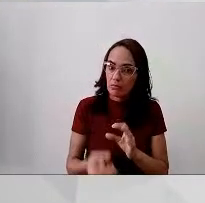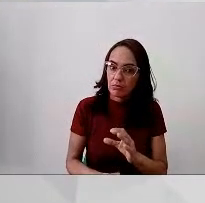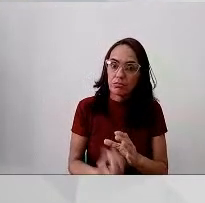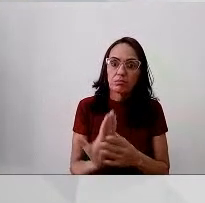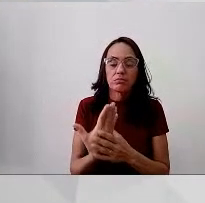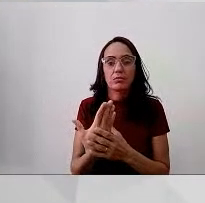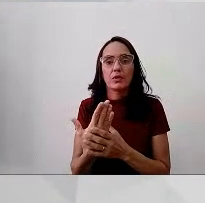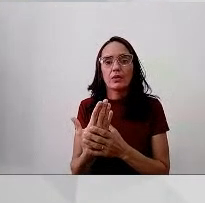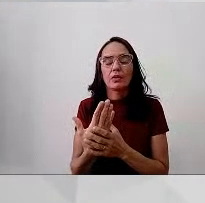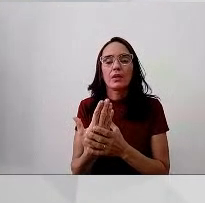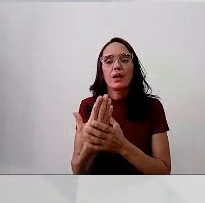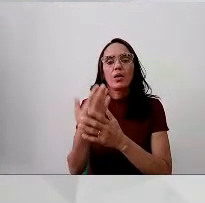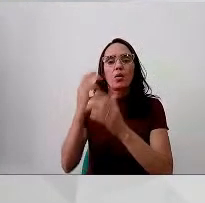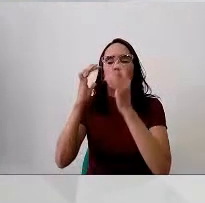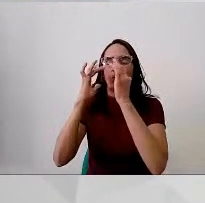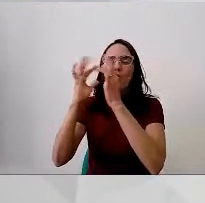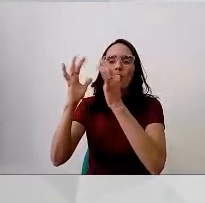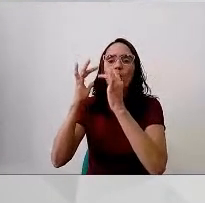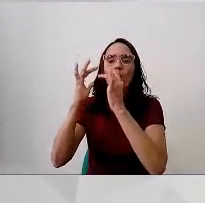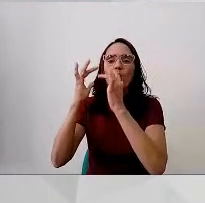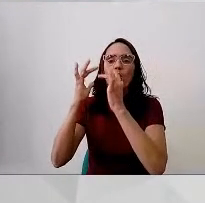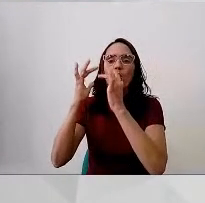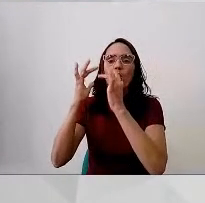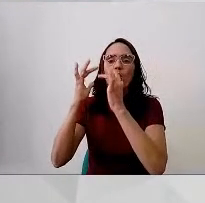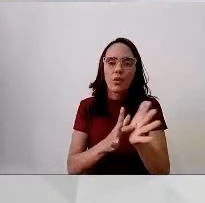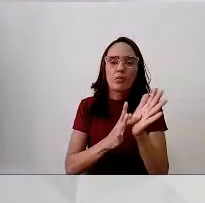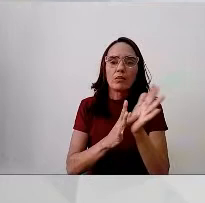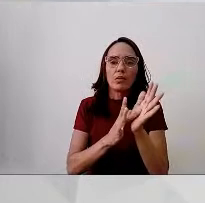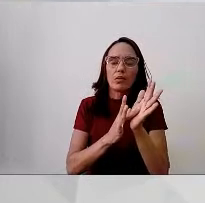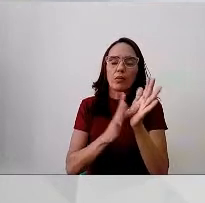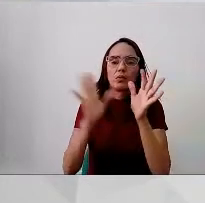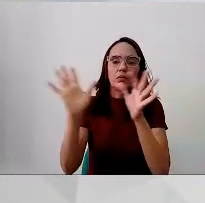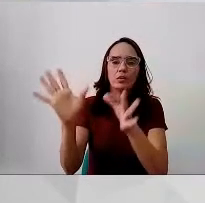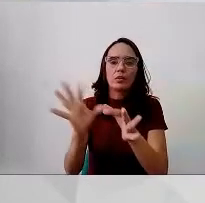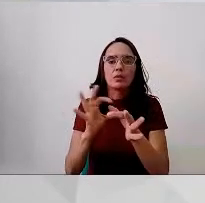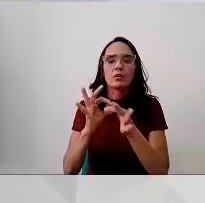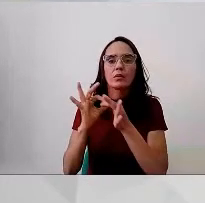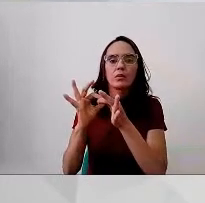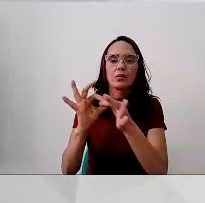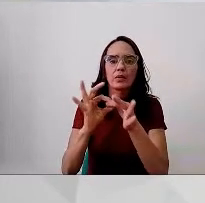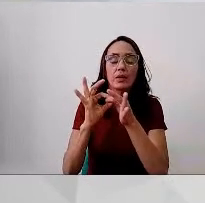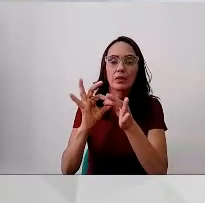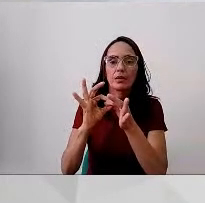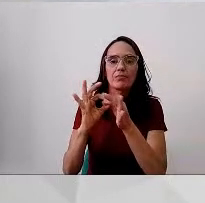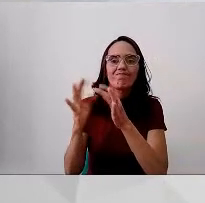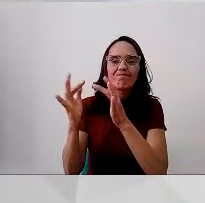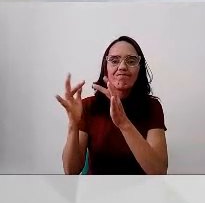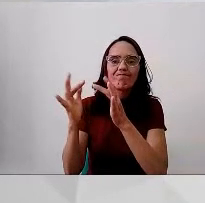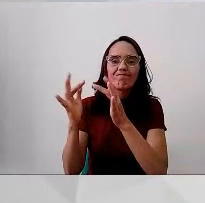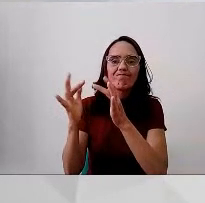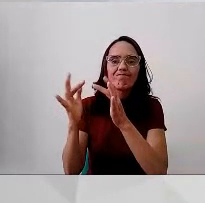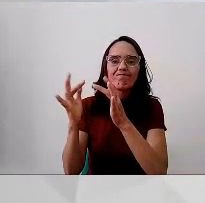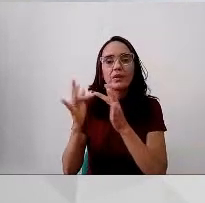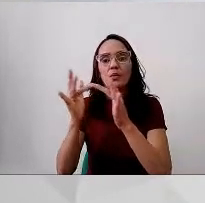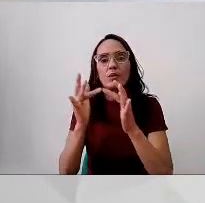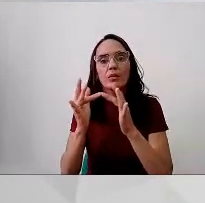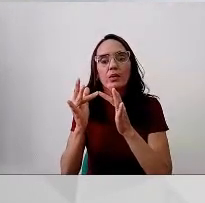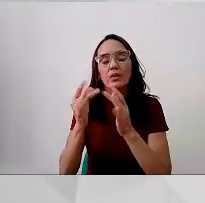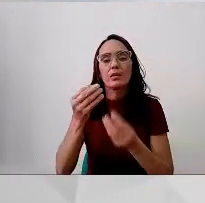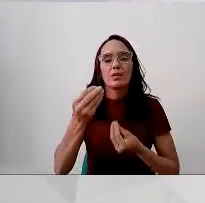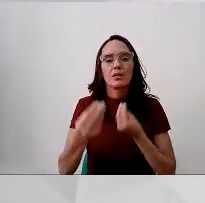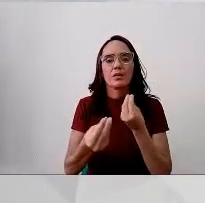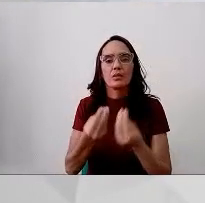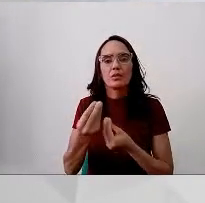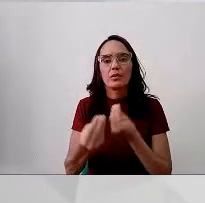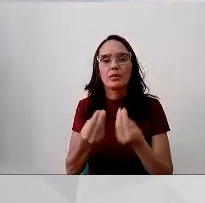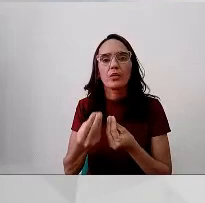artificial, conectado um com os outros. Né? A conexão era por meio de resistores, você poderia variar os resistores, como varia